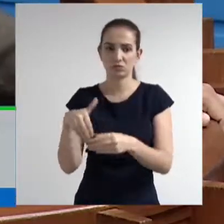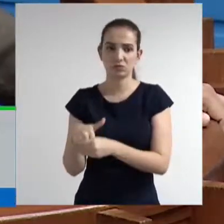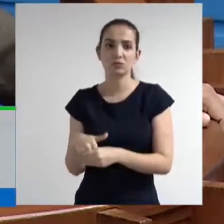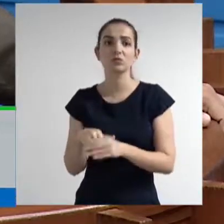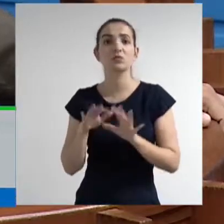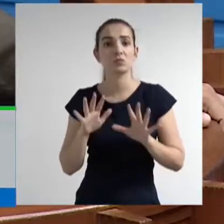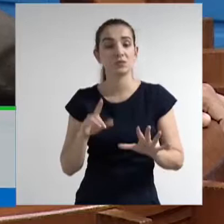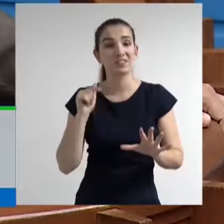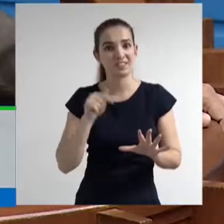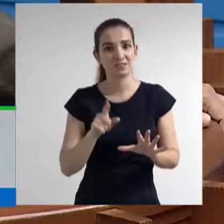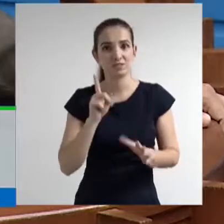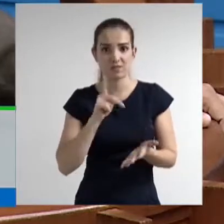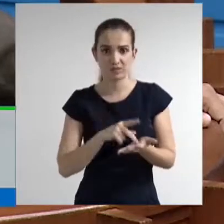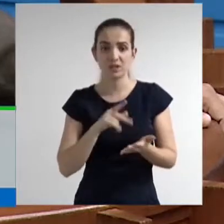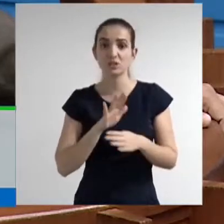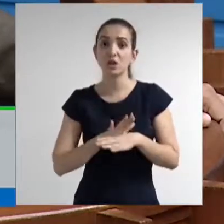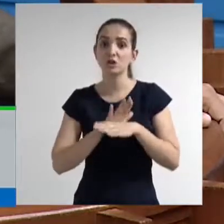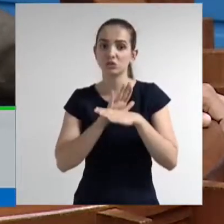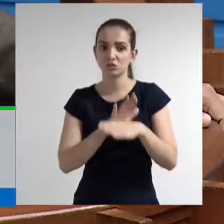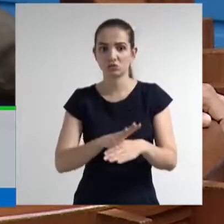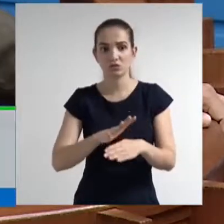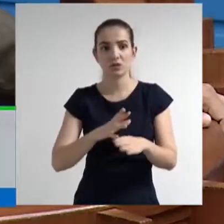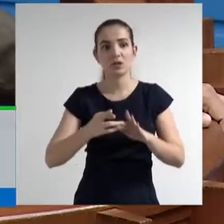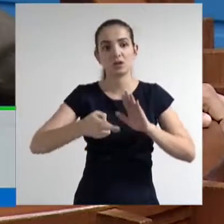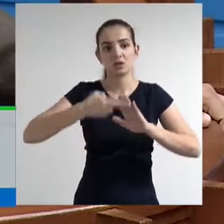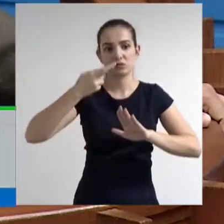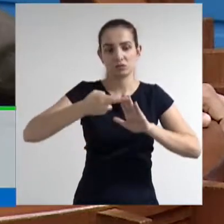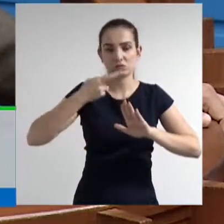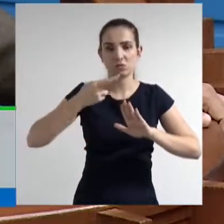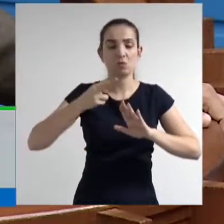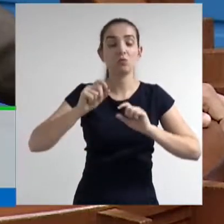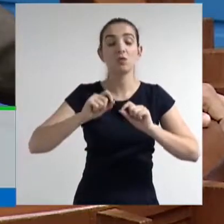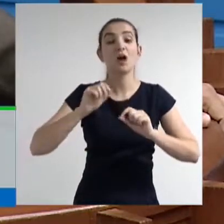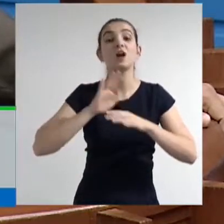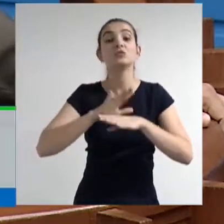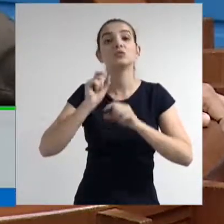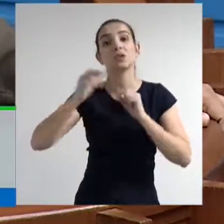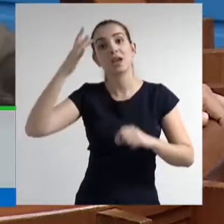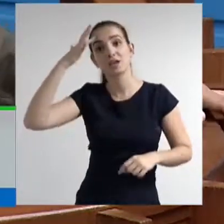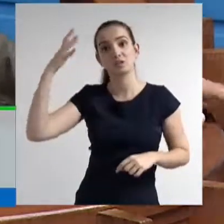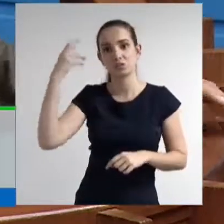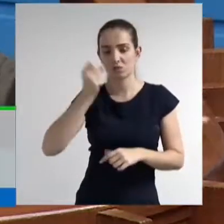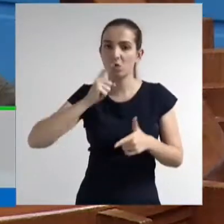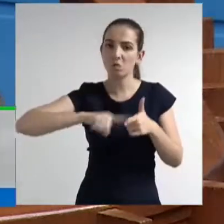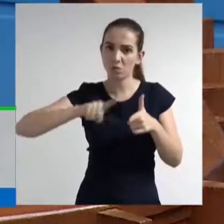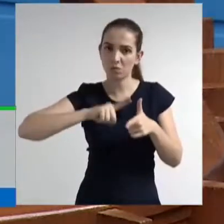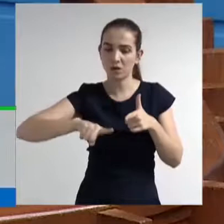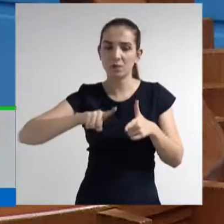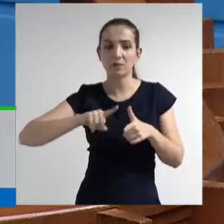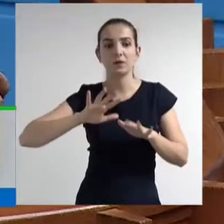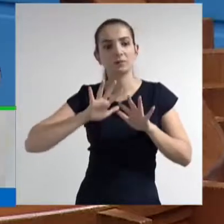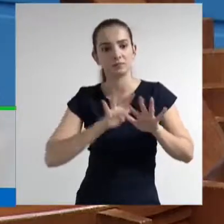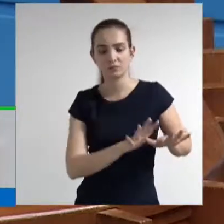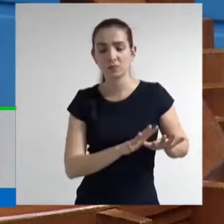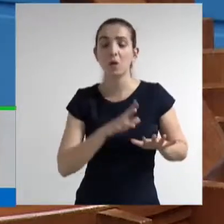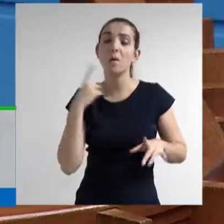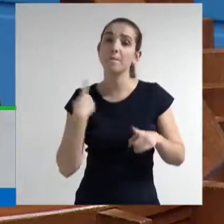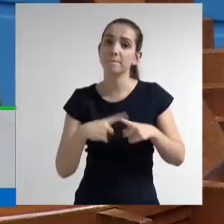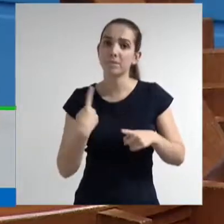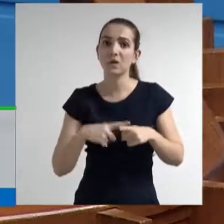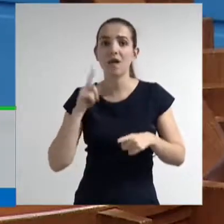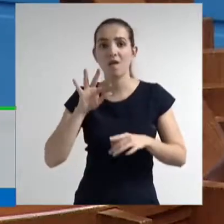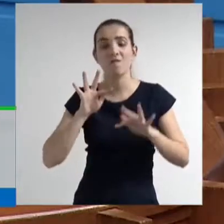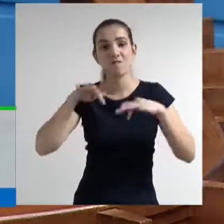na verdade, ajuda a resolução de um problema, que é a finalização do acordo da